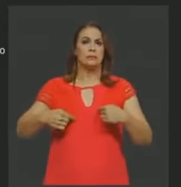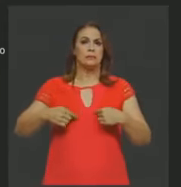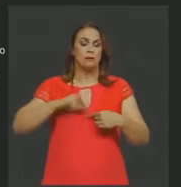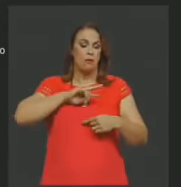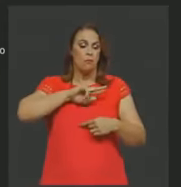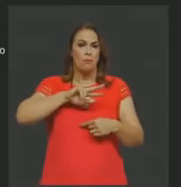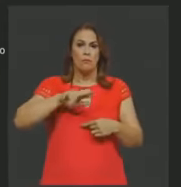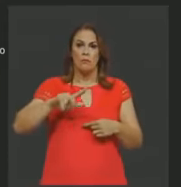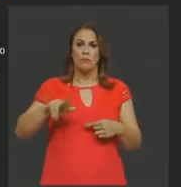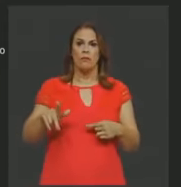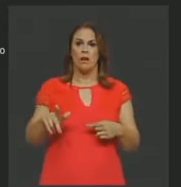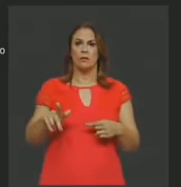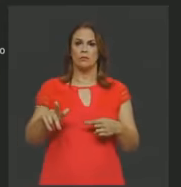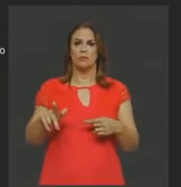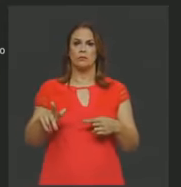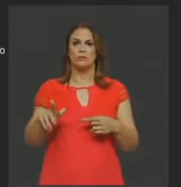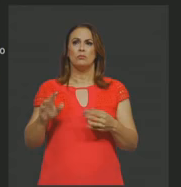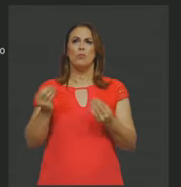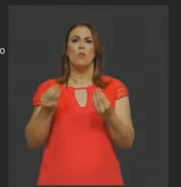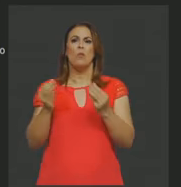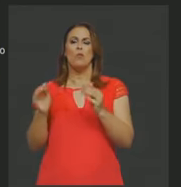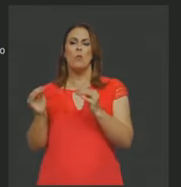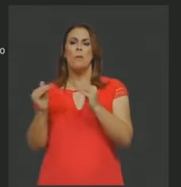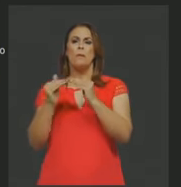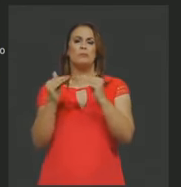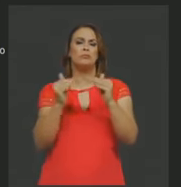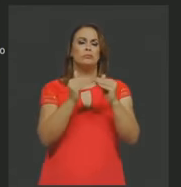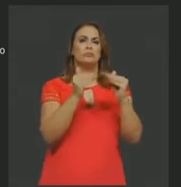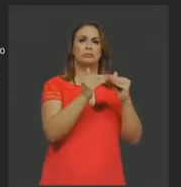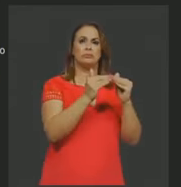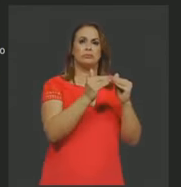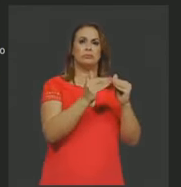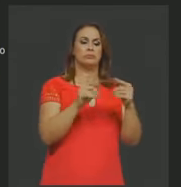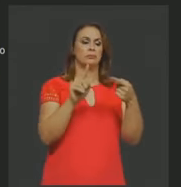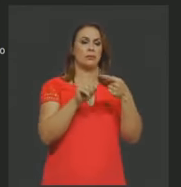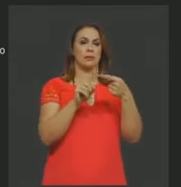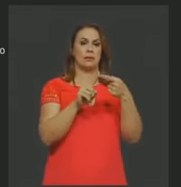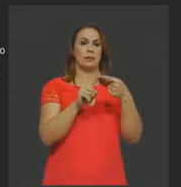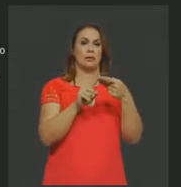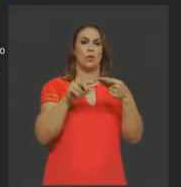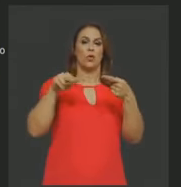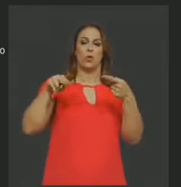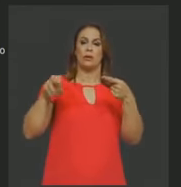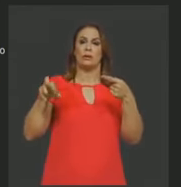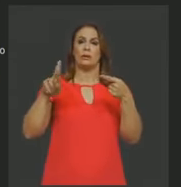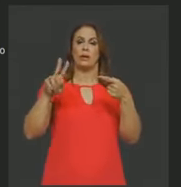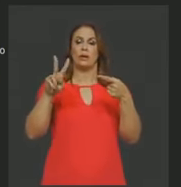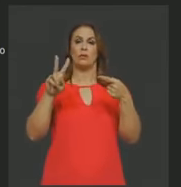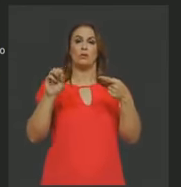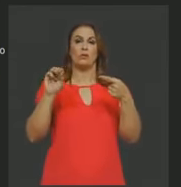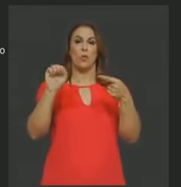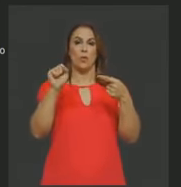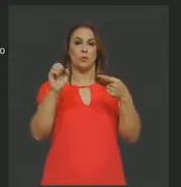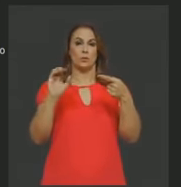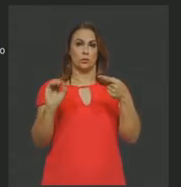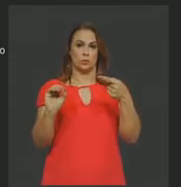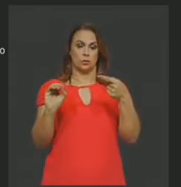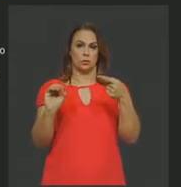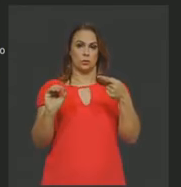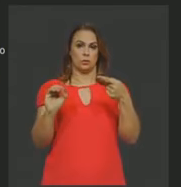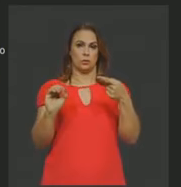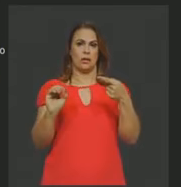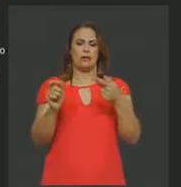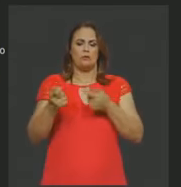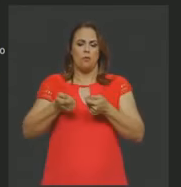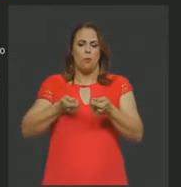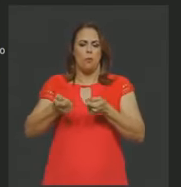de controle e regulação. O sistema nervoso, ele vai mandar impulsos nervosos, porque ele